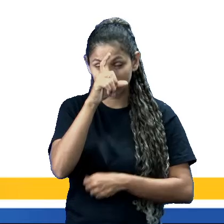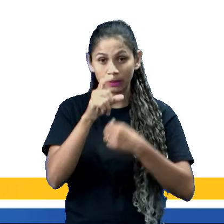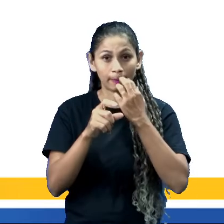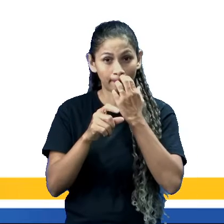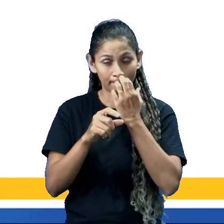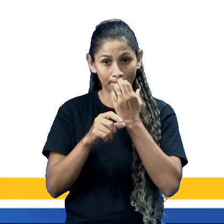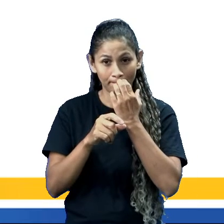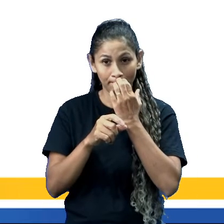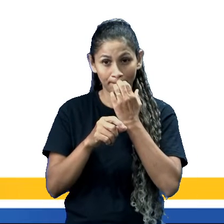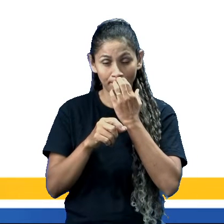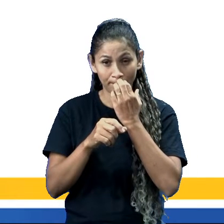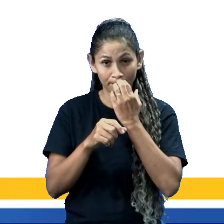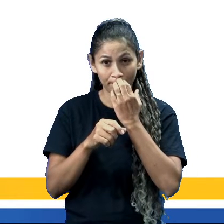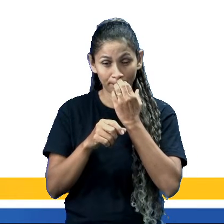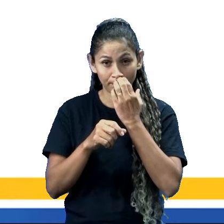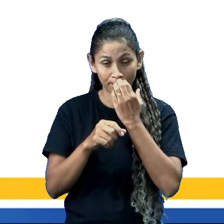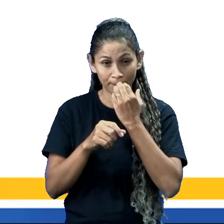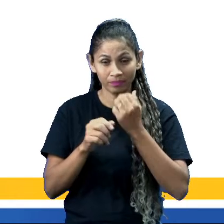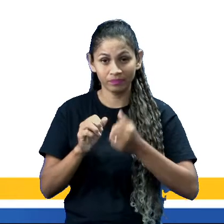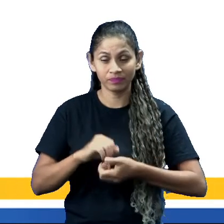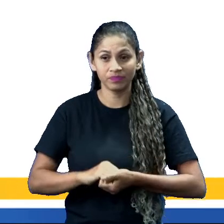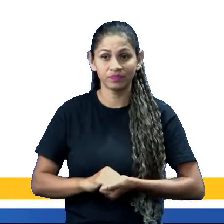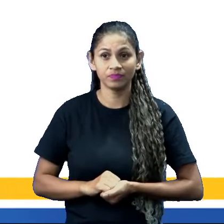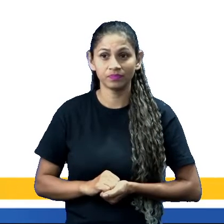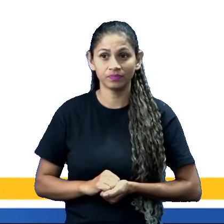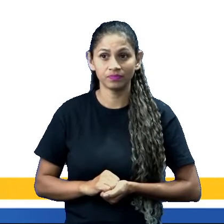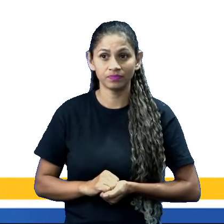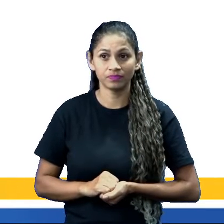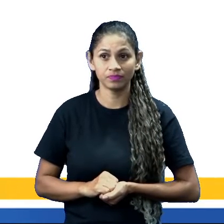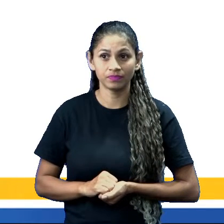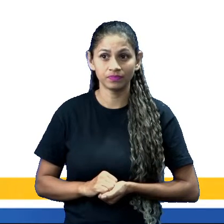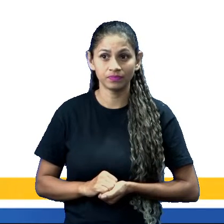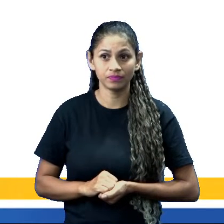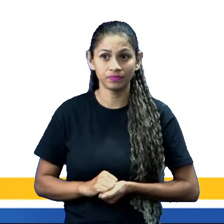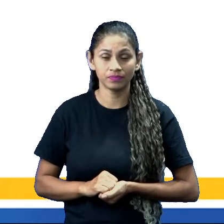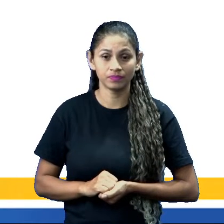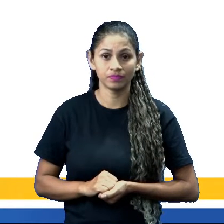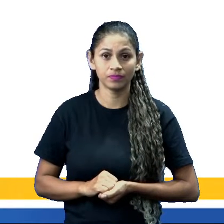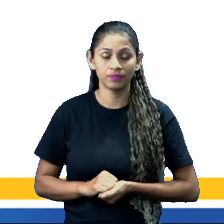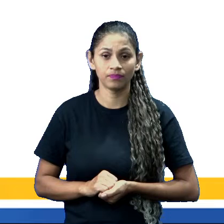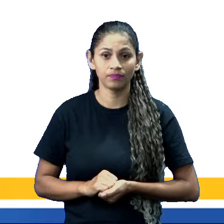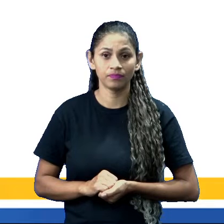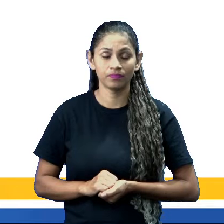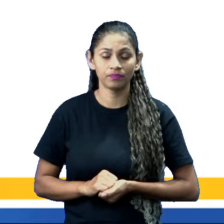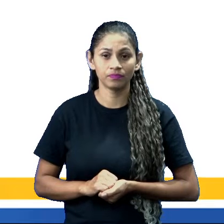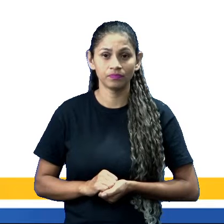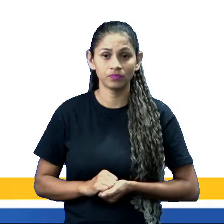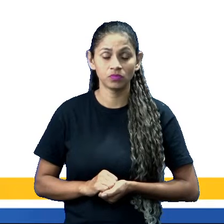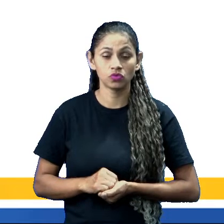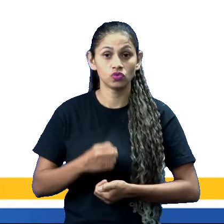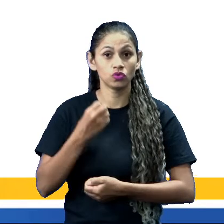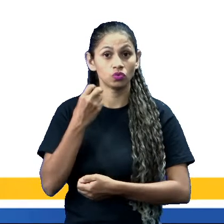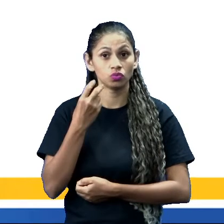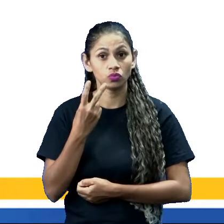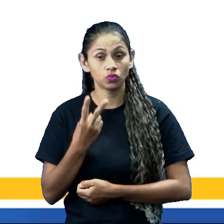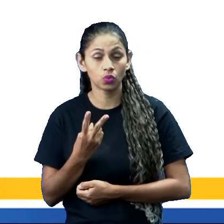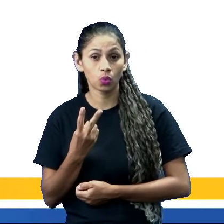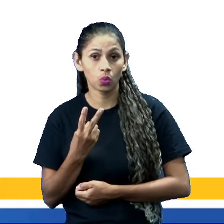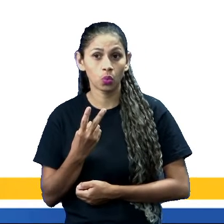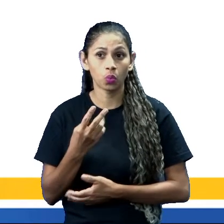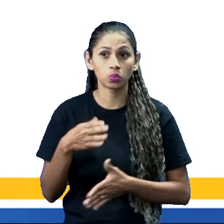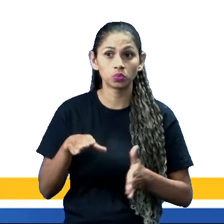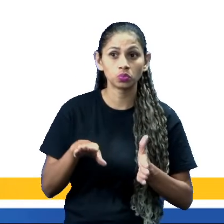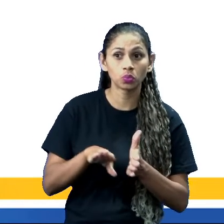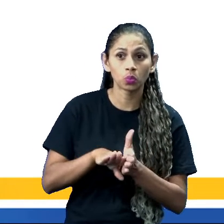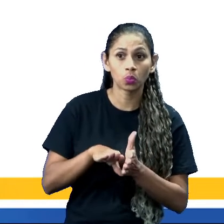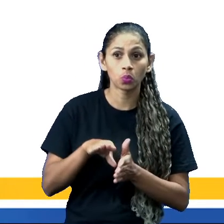com que ele ingira a água, caso não tenha sido, né, aqueles produtos que a gente falou ali no começo, de 2 a 3 copos, né, aos